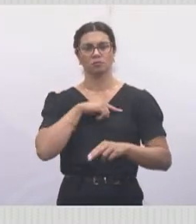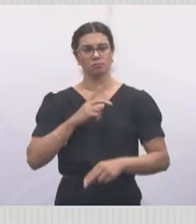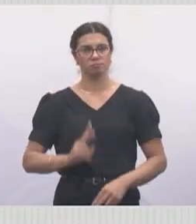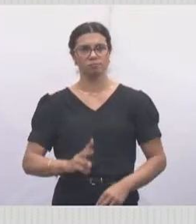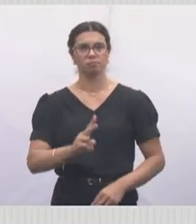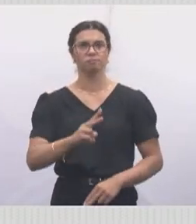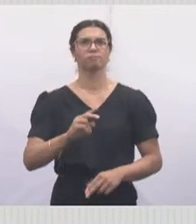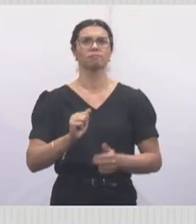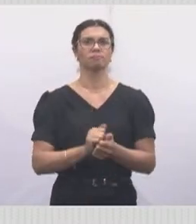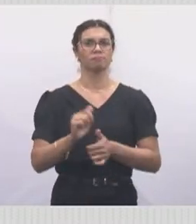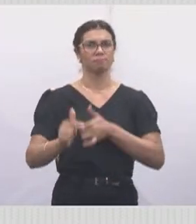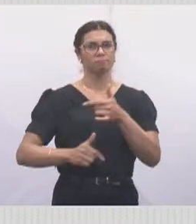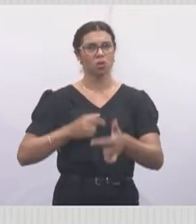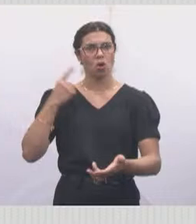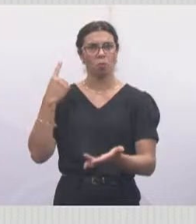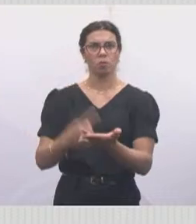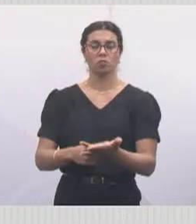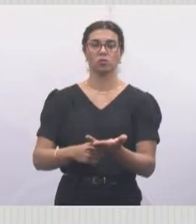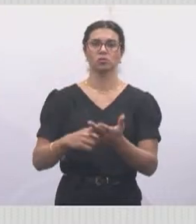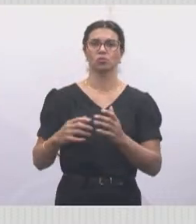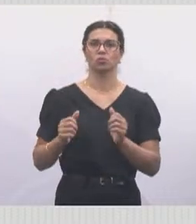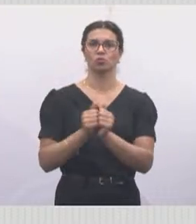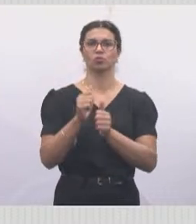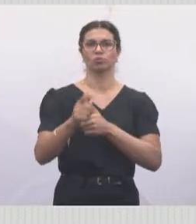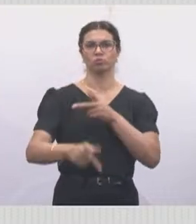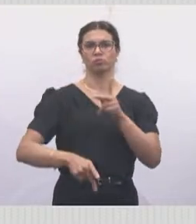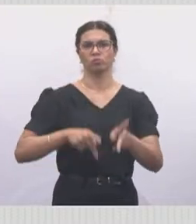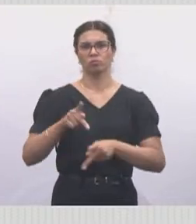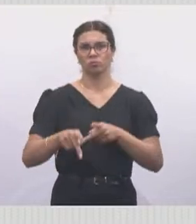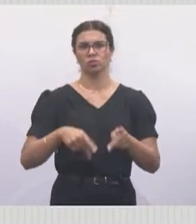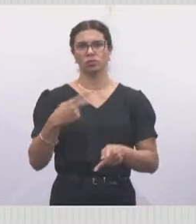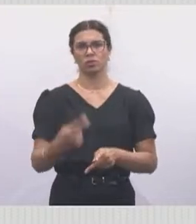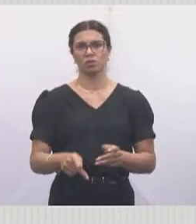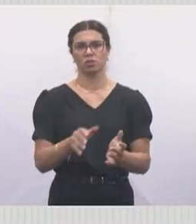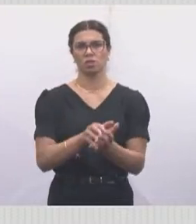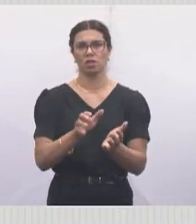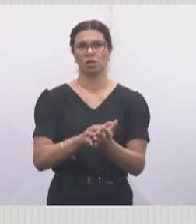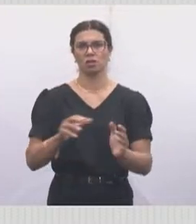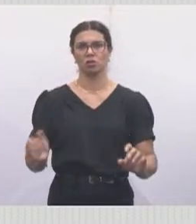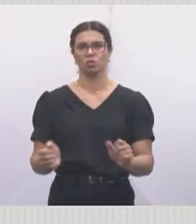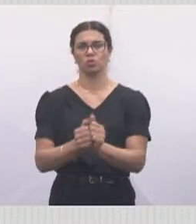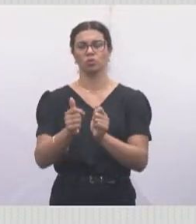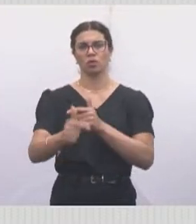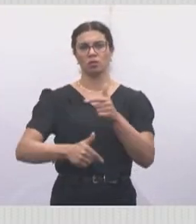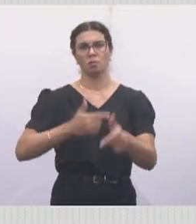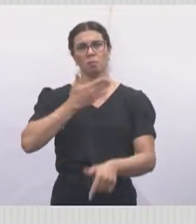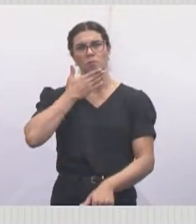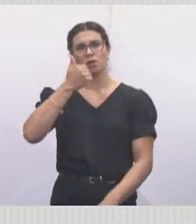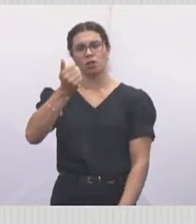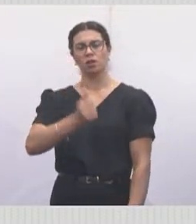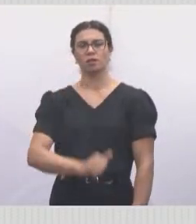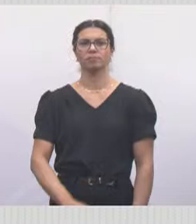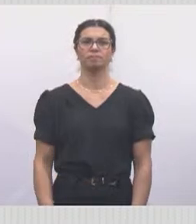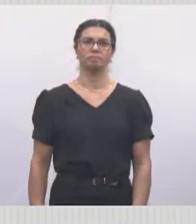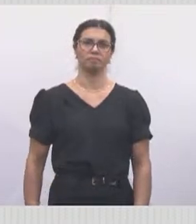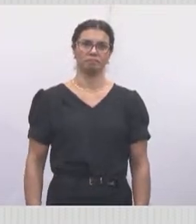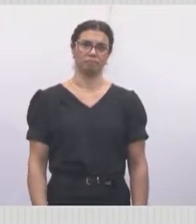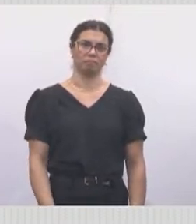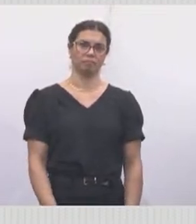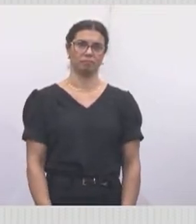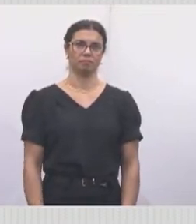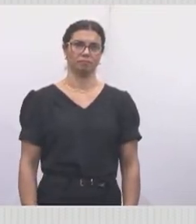trabalhando. Compromisso sério com você, munícipe da nossa cidade de Jacareí. Estamos juntos, trabalhando para melhorar cada dia mais.